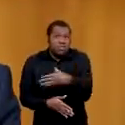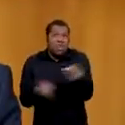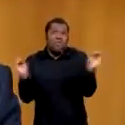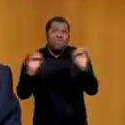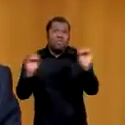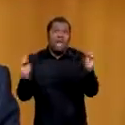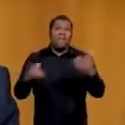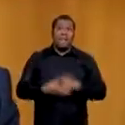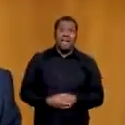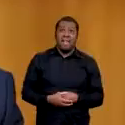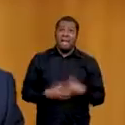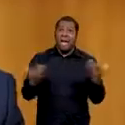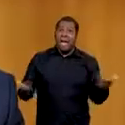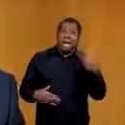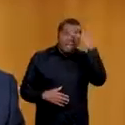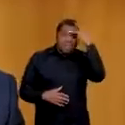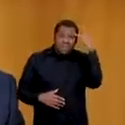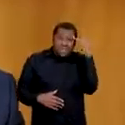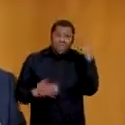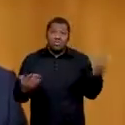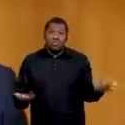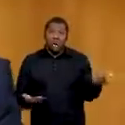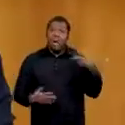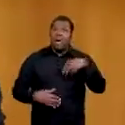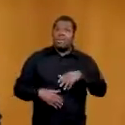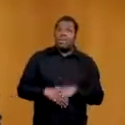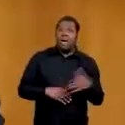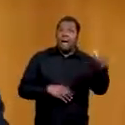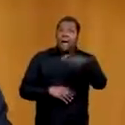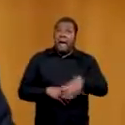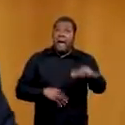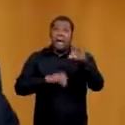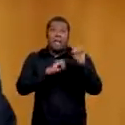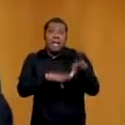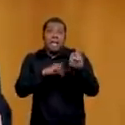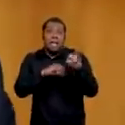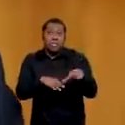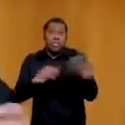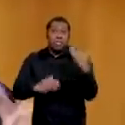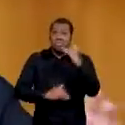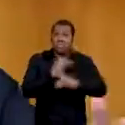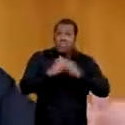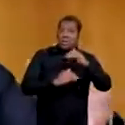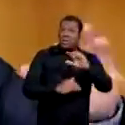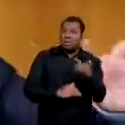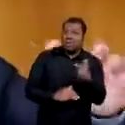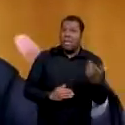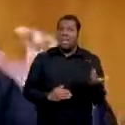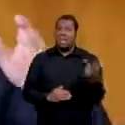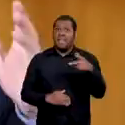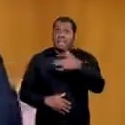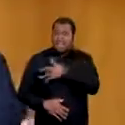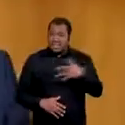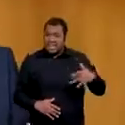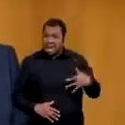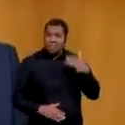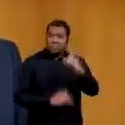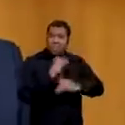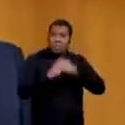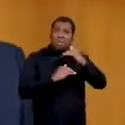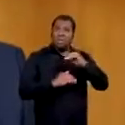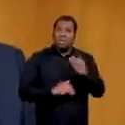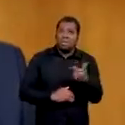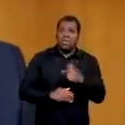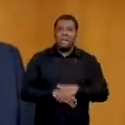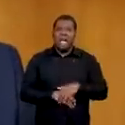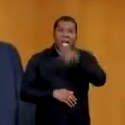não melhora a educação sem contratar professor e funcionário, você não melhora a saúde, ou seja, tem muita gente que fala que é questão de gestão. Não